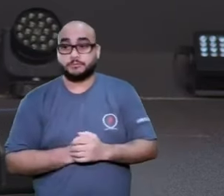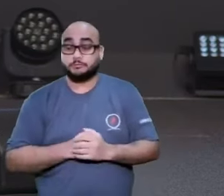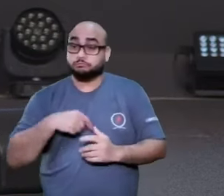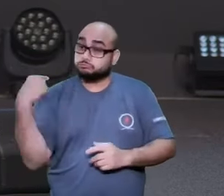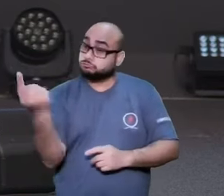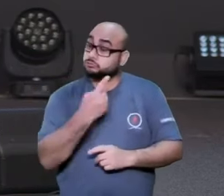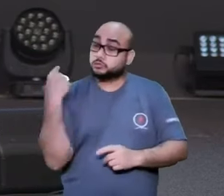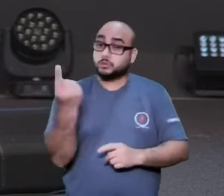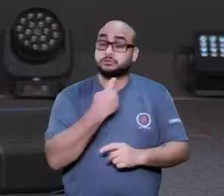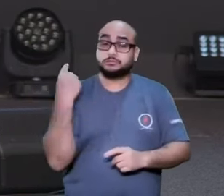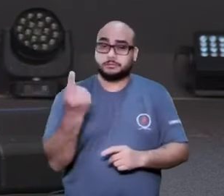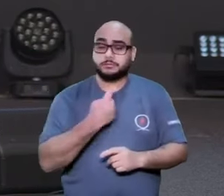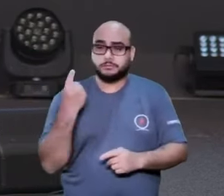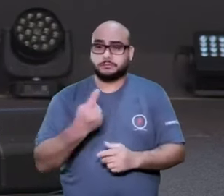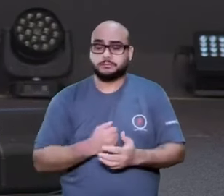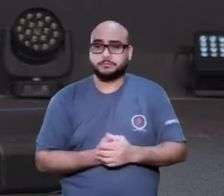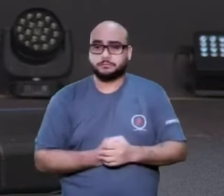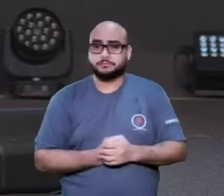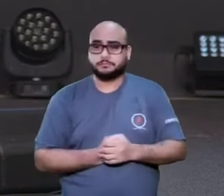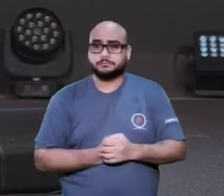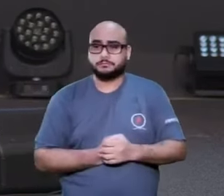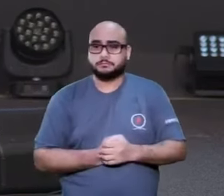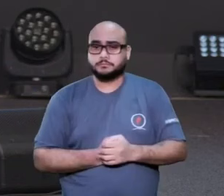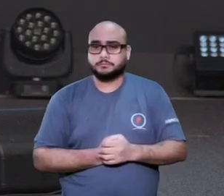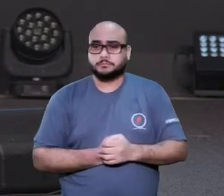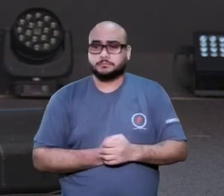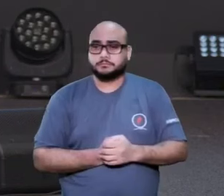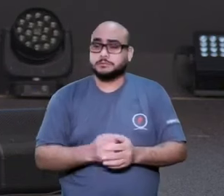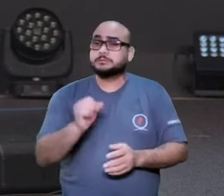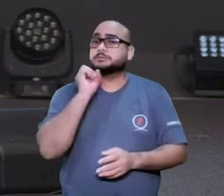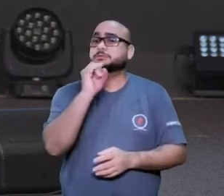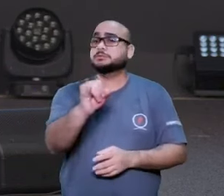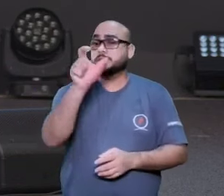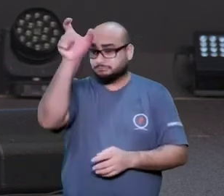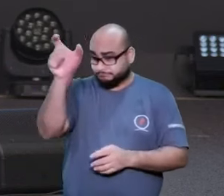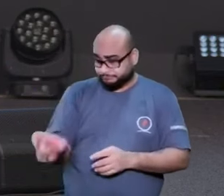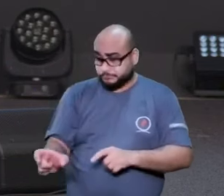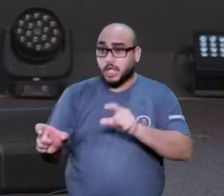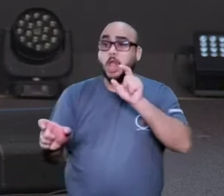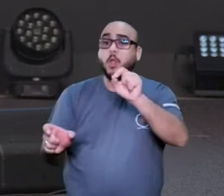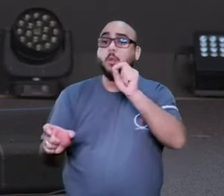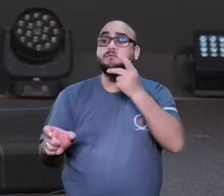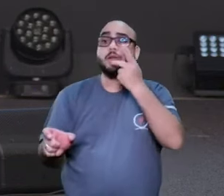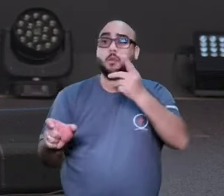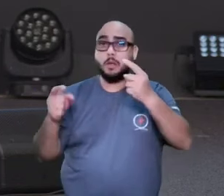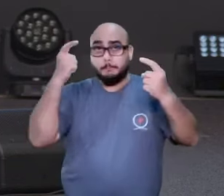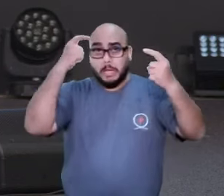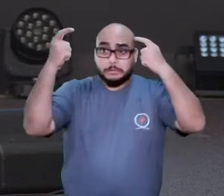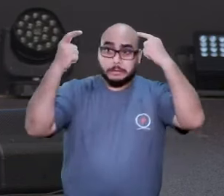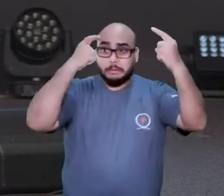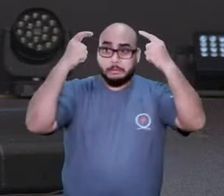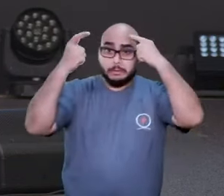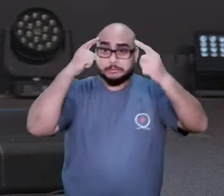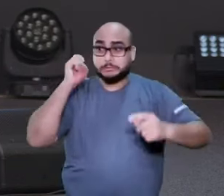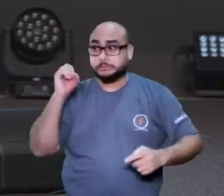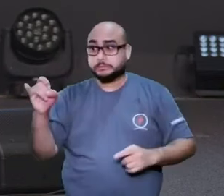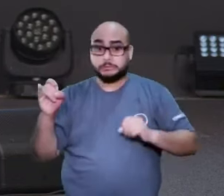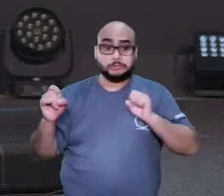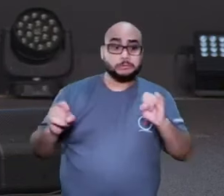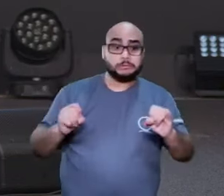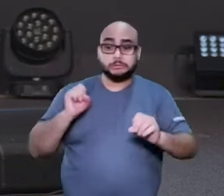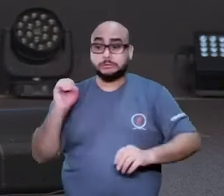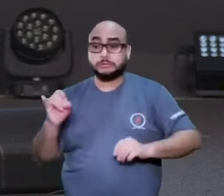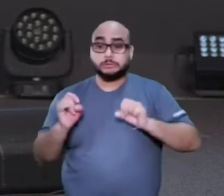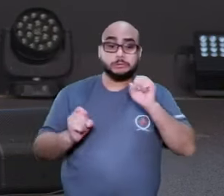linguagem é na condicionalidade se tu se olhasse se